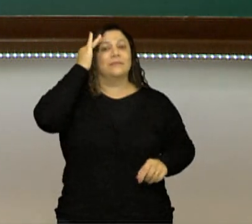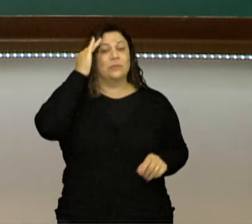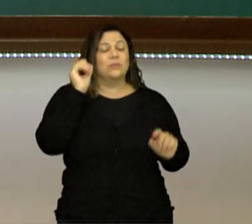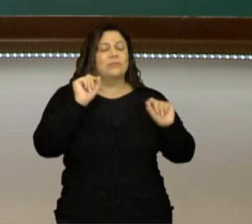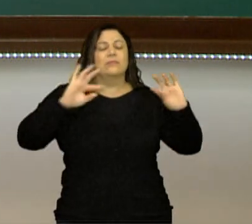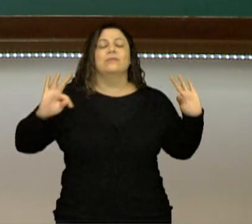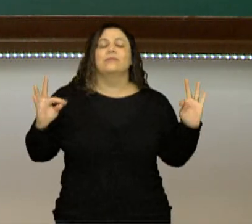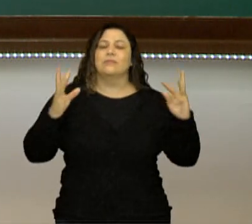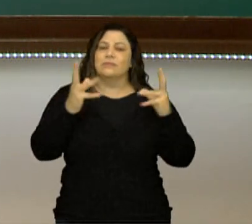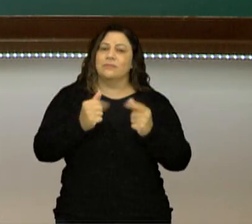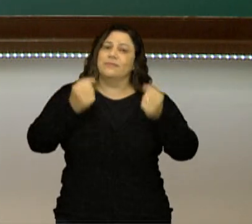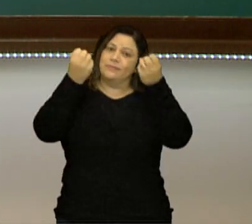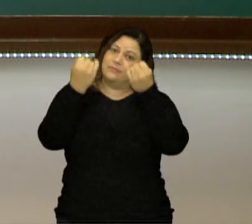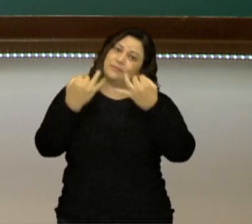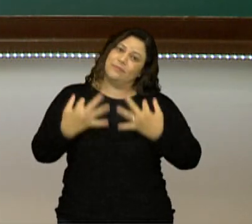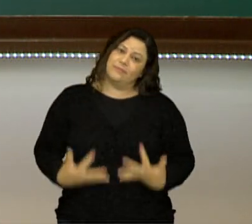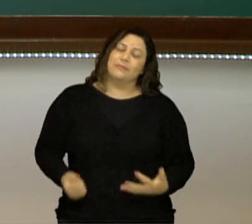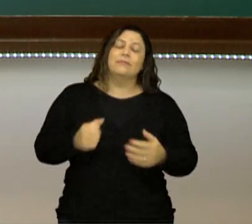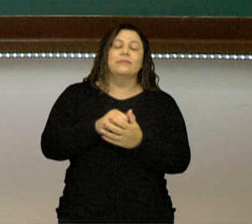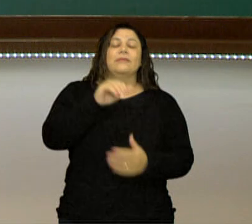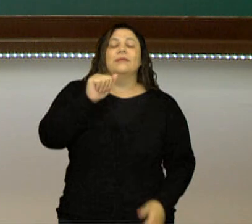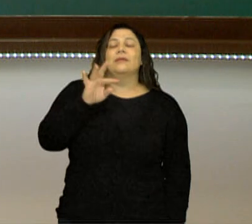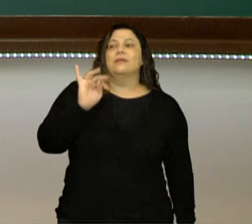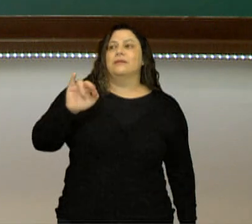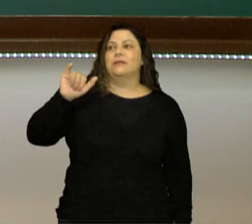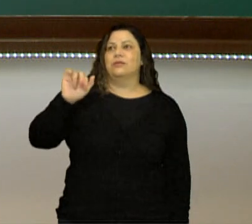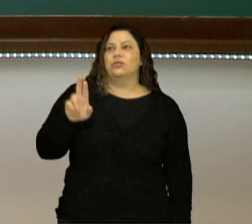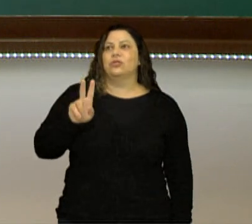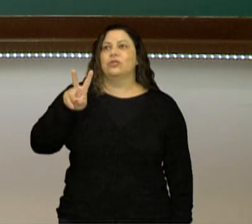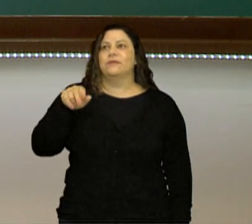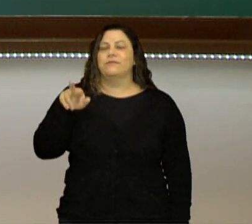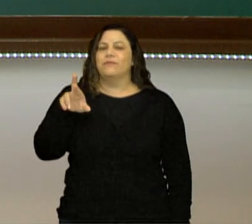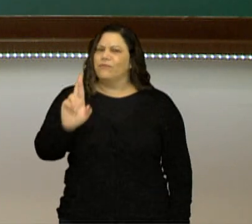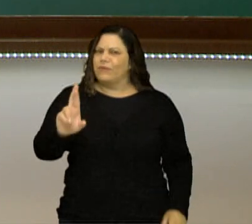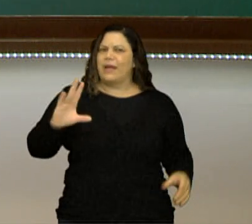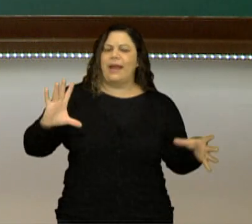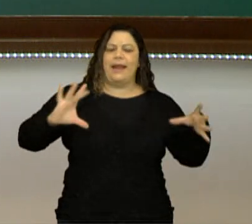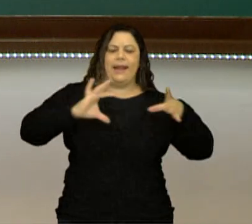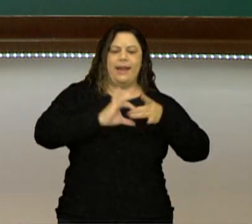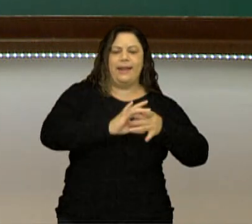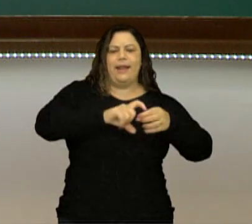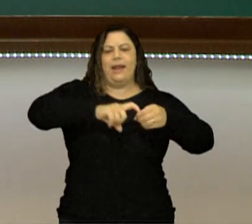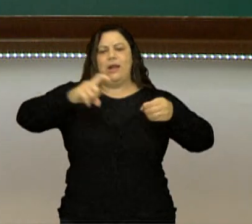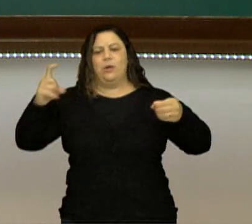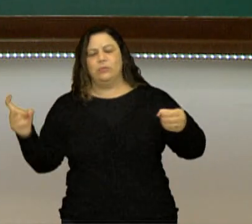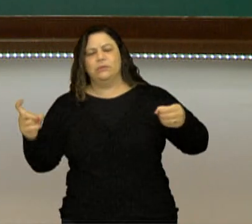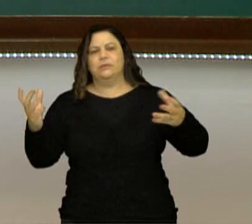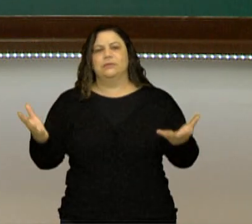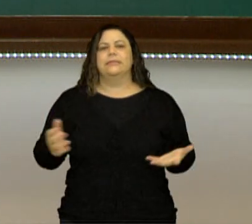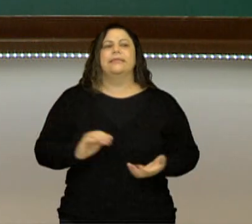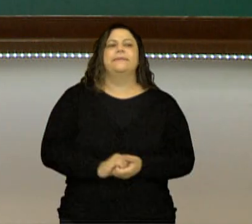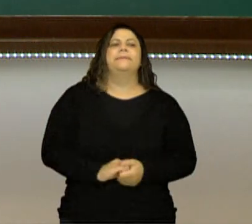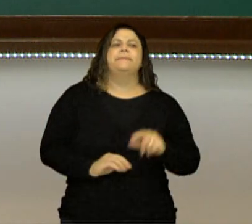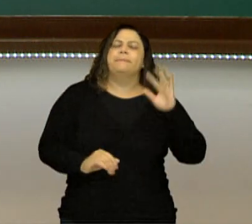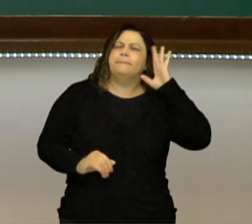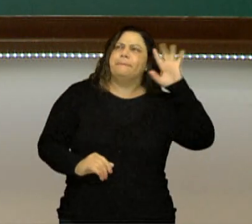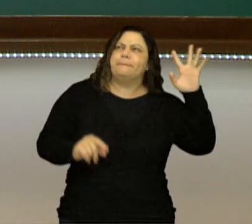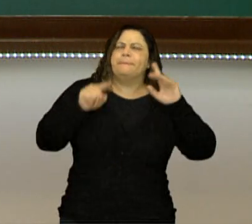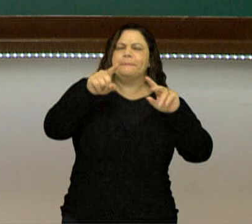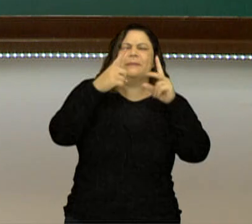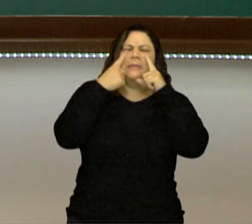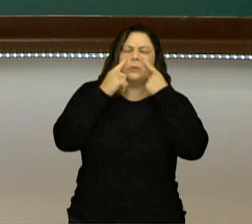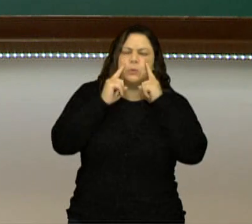isso que a gente quer dizer em termos de ativar ou desativar um gene, ligar ou desligar. Imagine se você chorasse